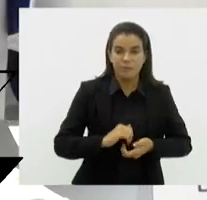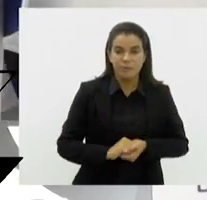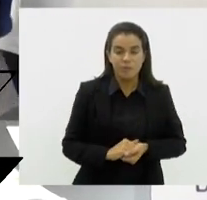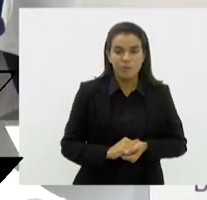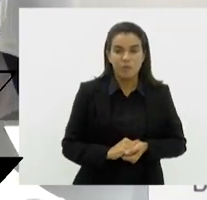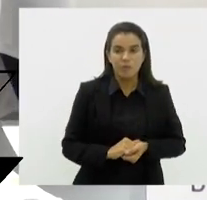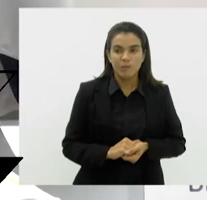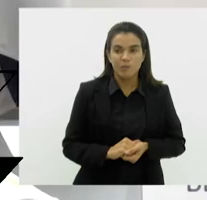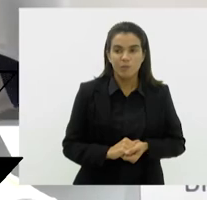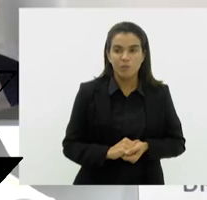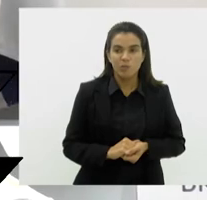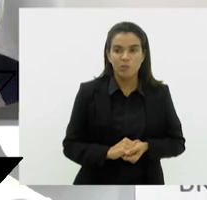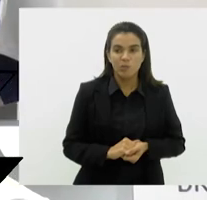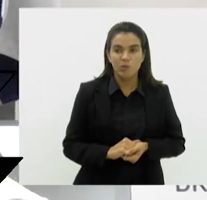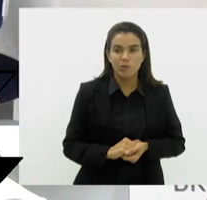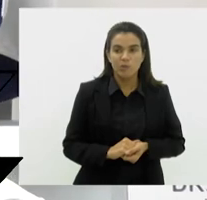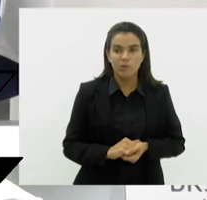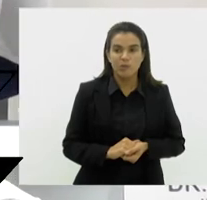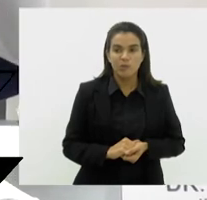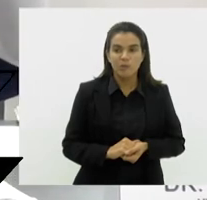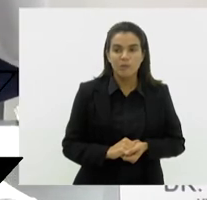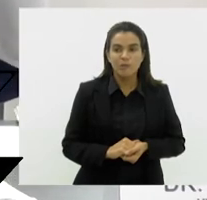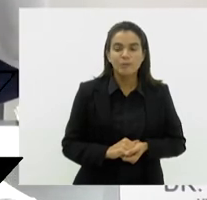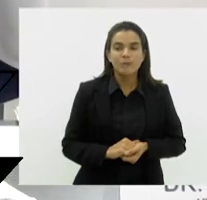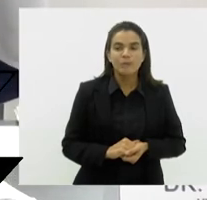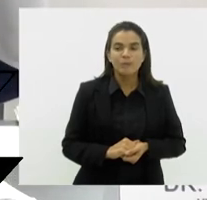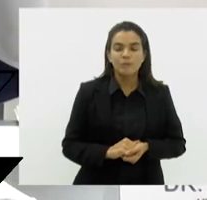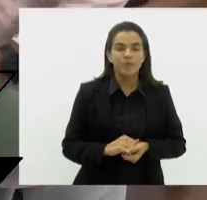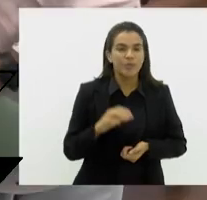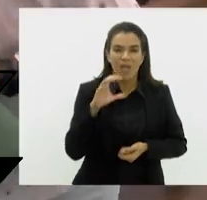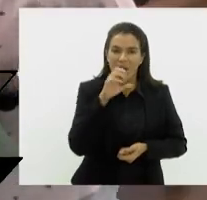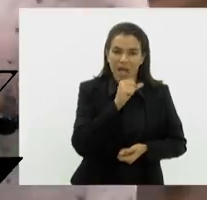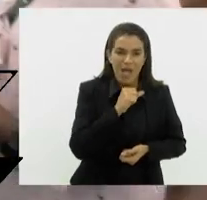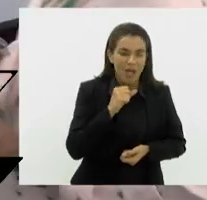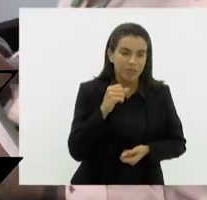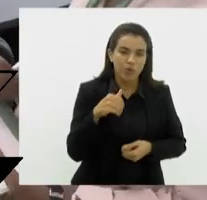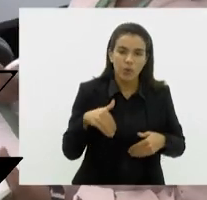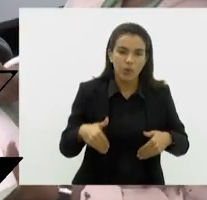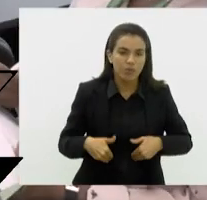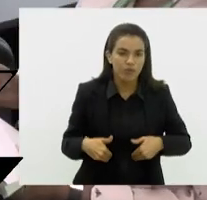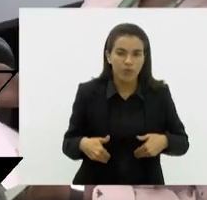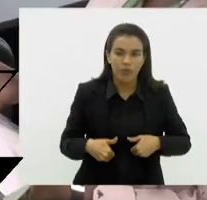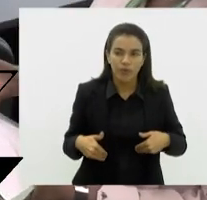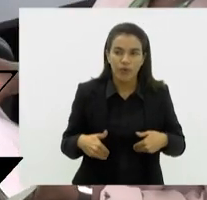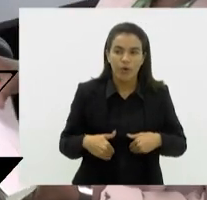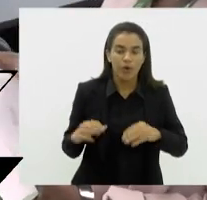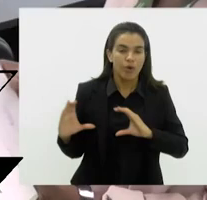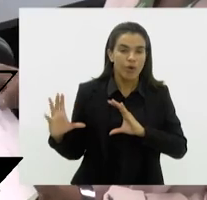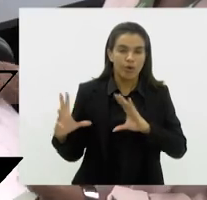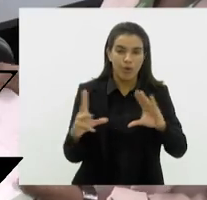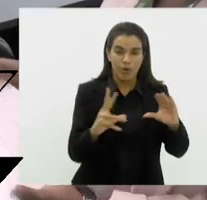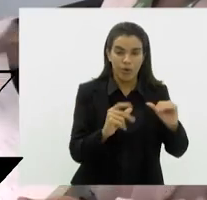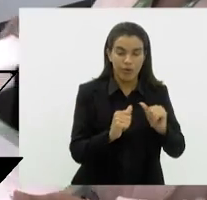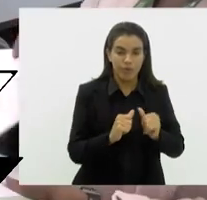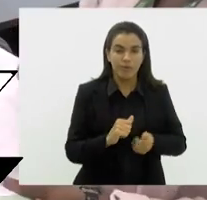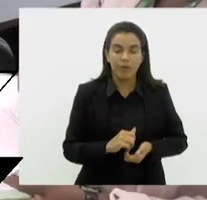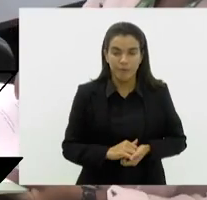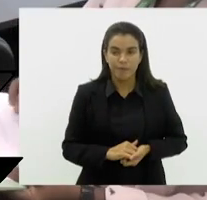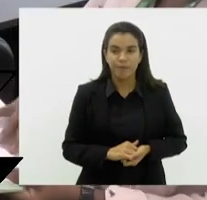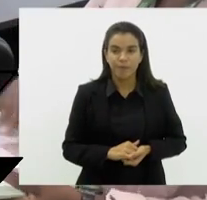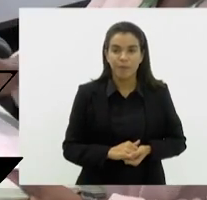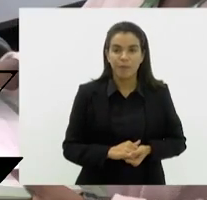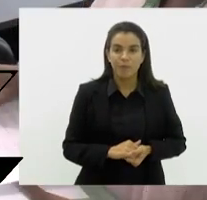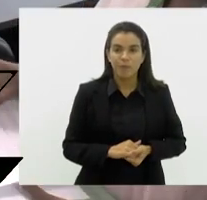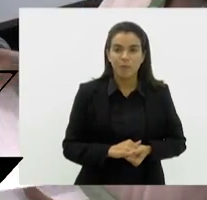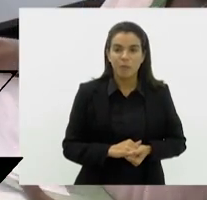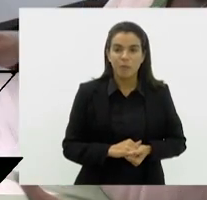havendo mais itens na pauta... Antes de encerrar, presidente, mas é muito rapidinho, eu prometo, está todo mundo cheio de fome. Só para dizer, Vossa Excelência,